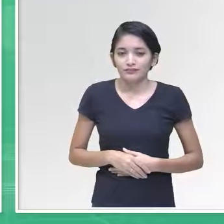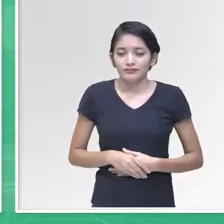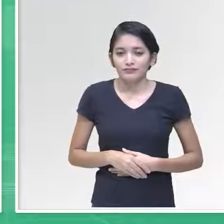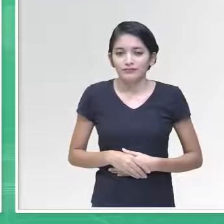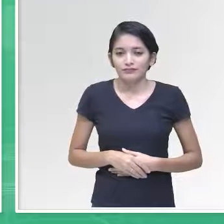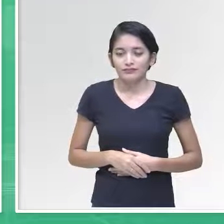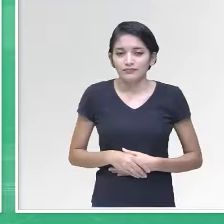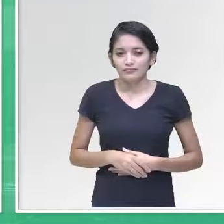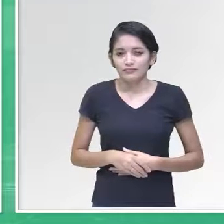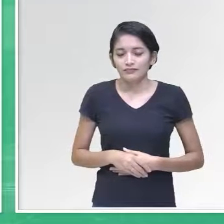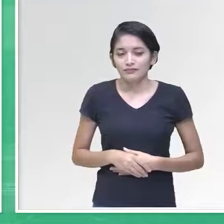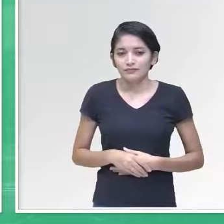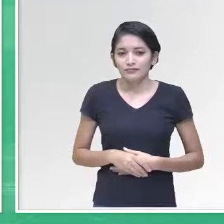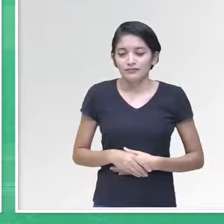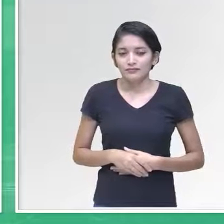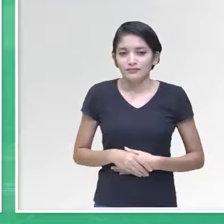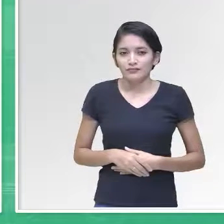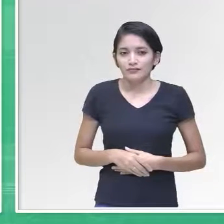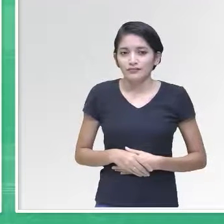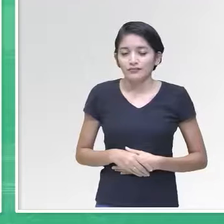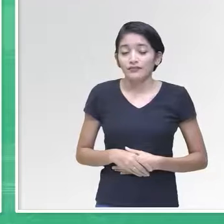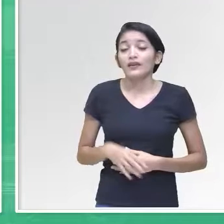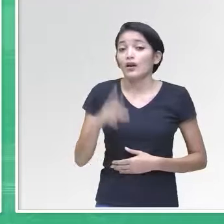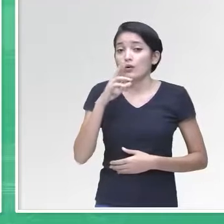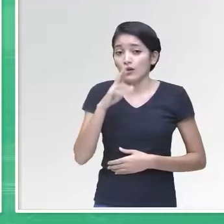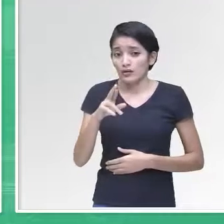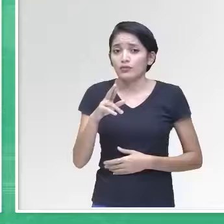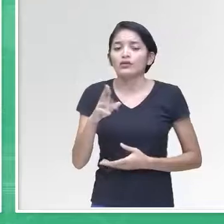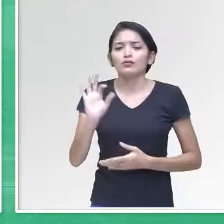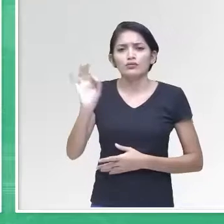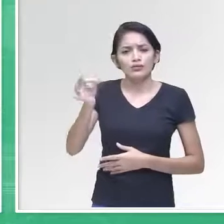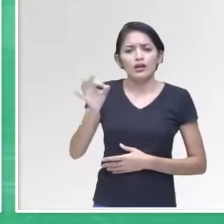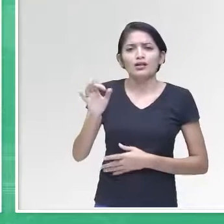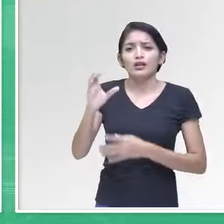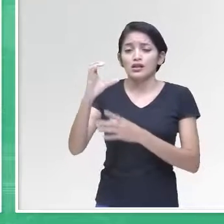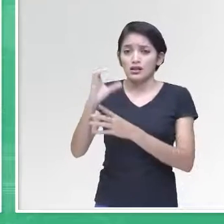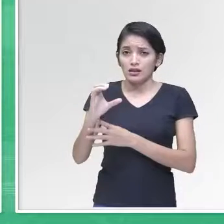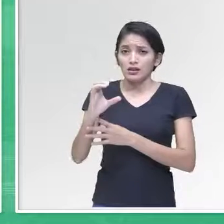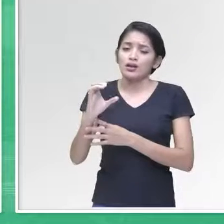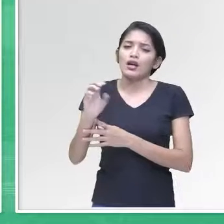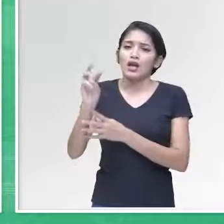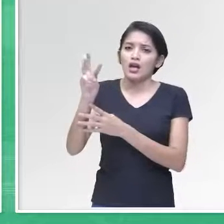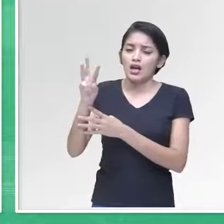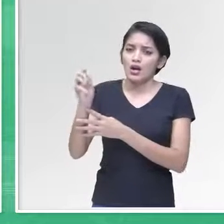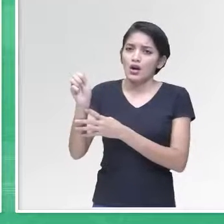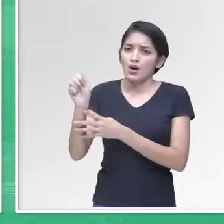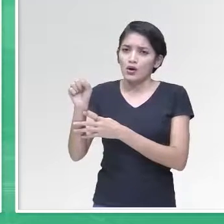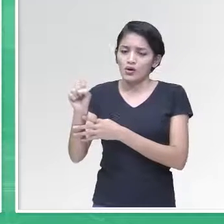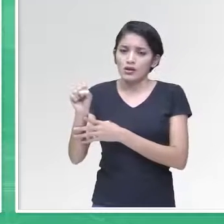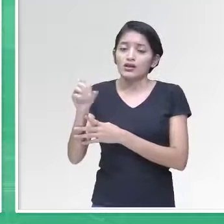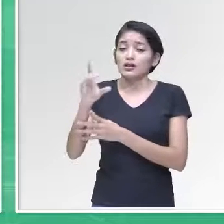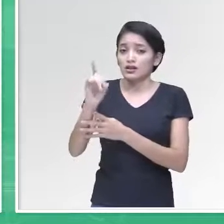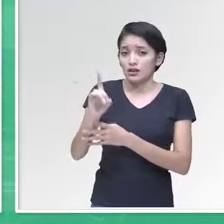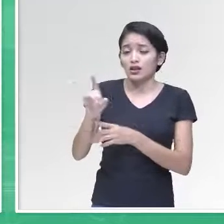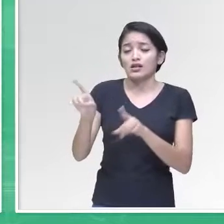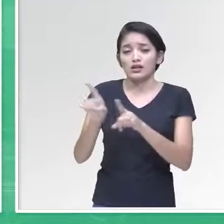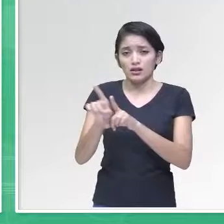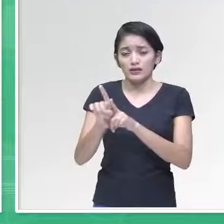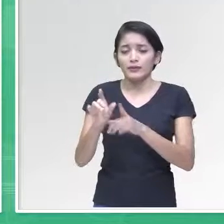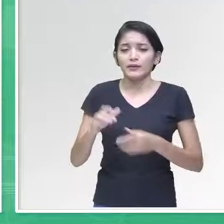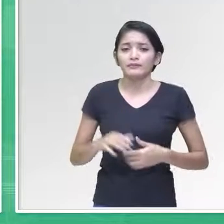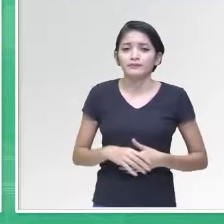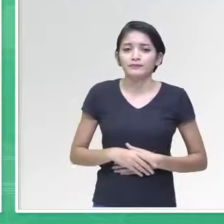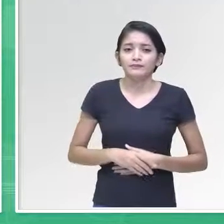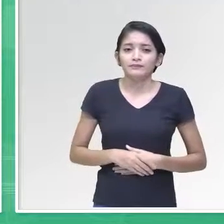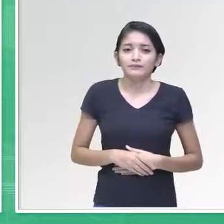was supposed, very good. Letra B ele falou que é were. Letra C ele falou que é was supposed. Letra D, were created. Muito